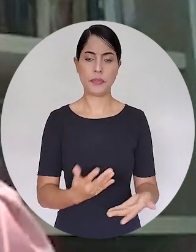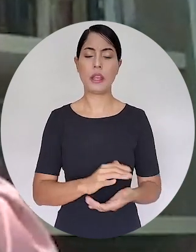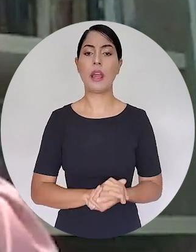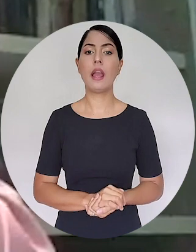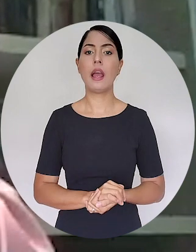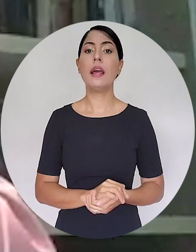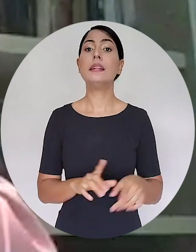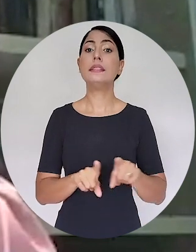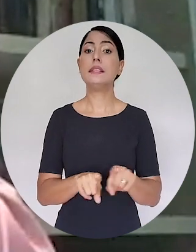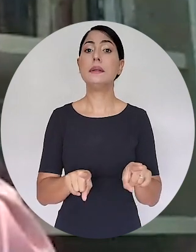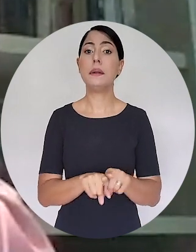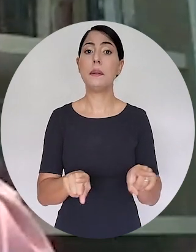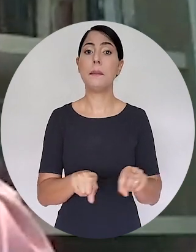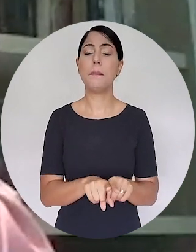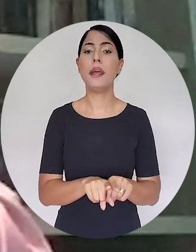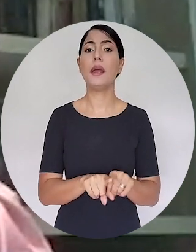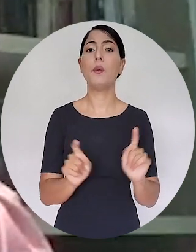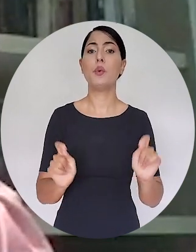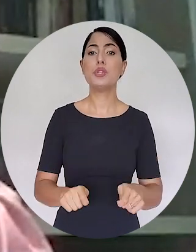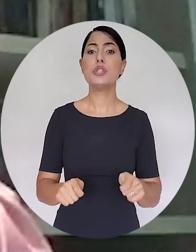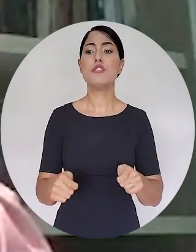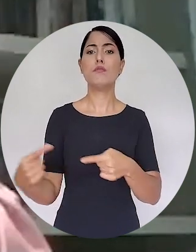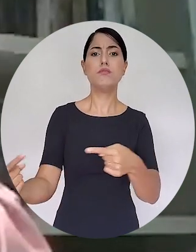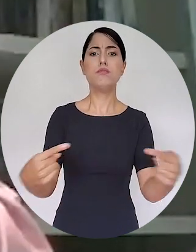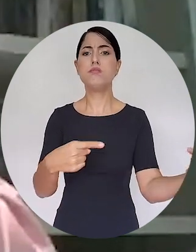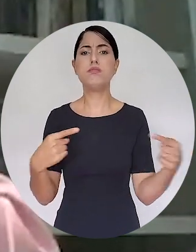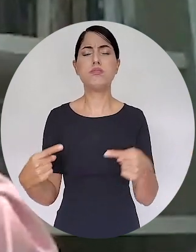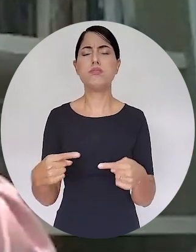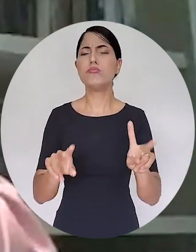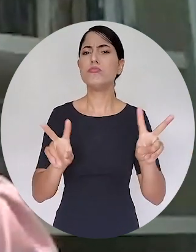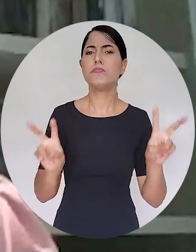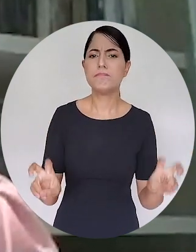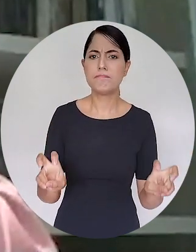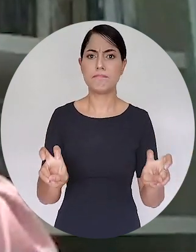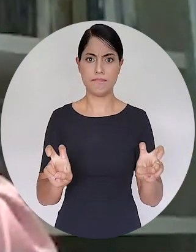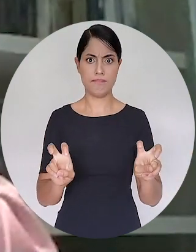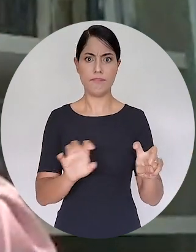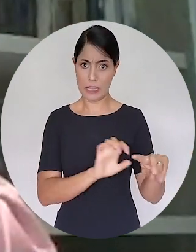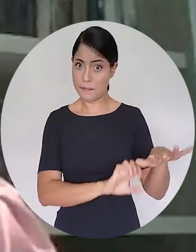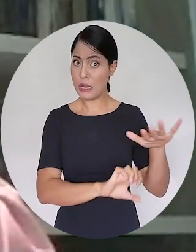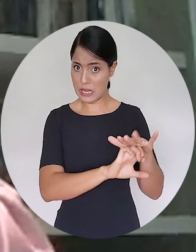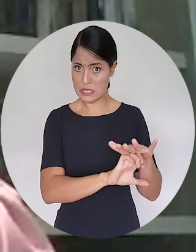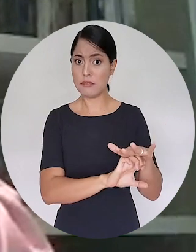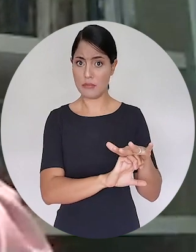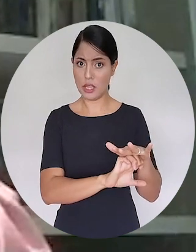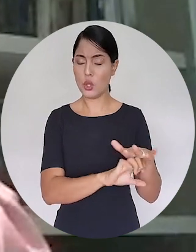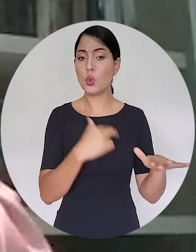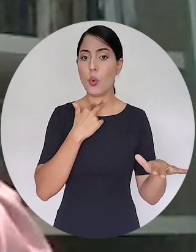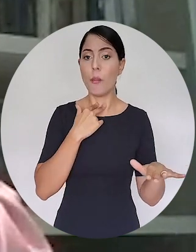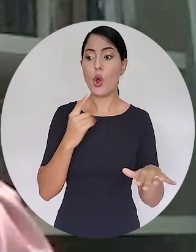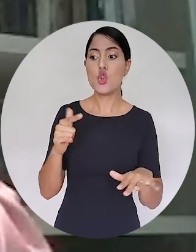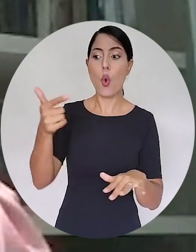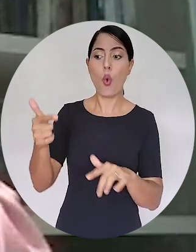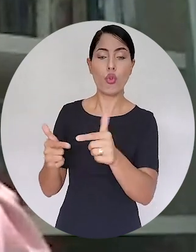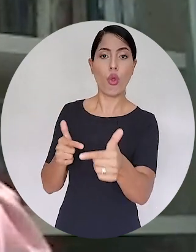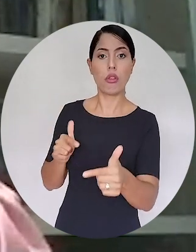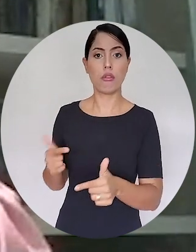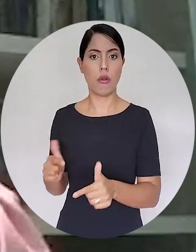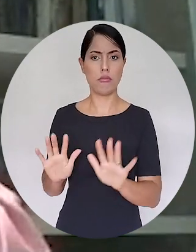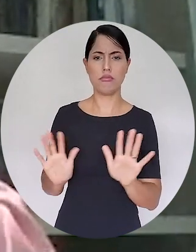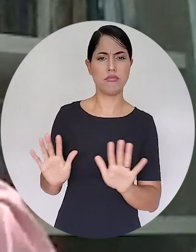encontros são proveitosos, de que, de fato, as discussões se atêm às questões da empresa e não acabam sendo